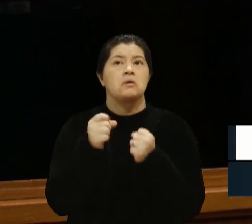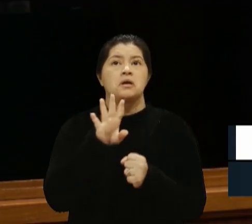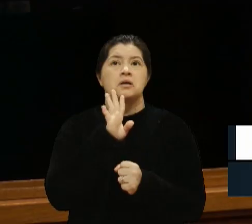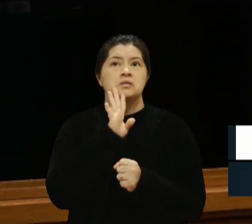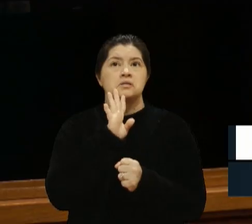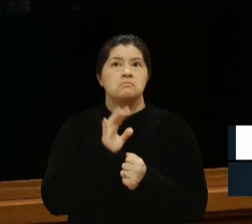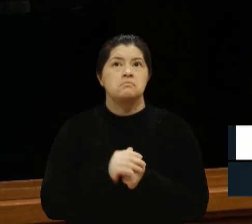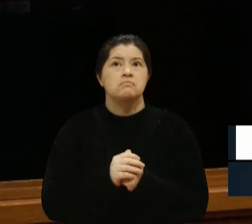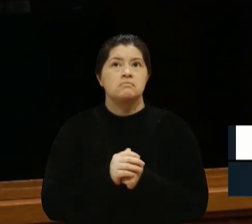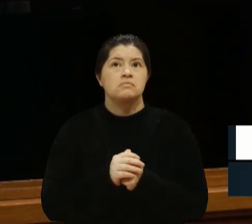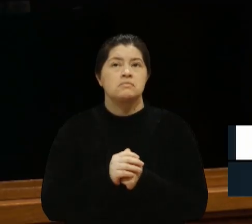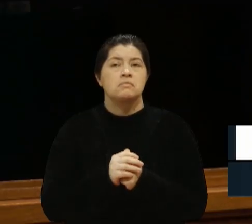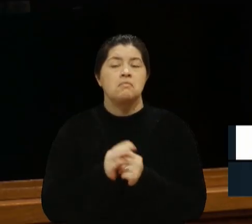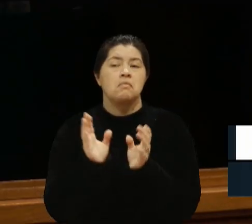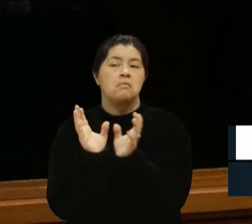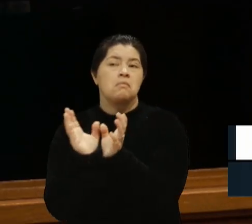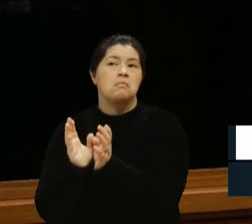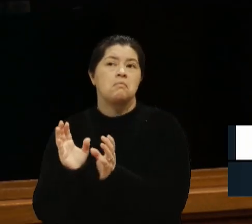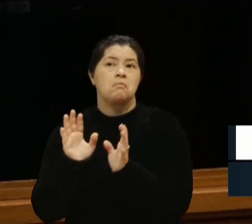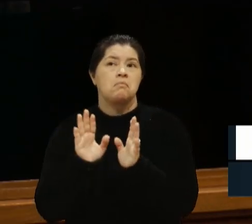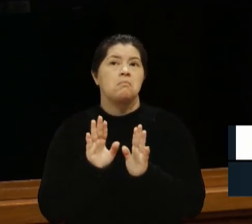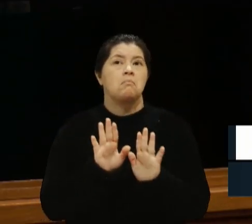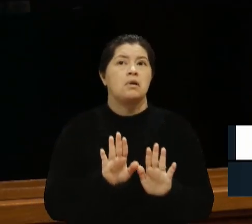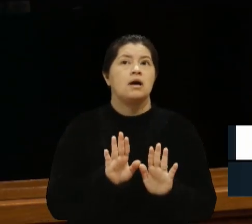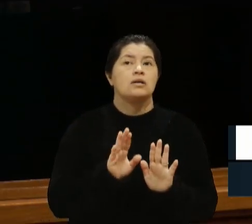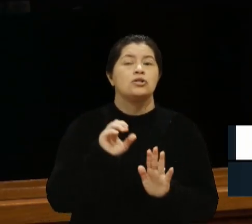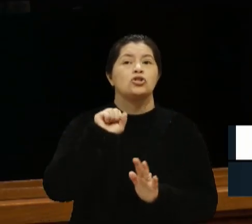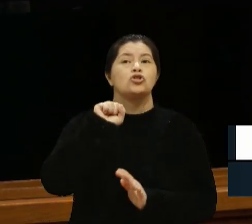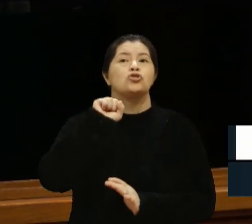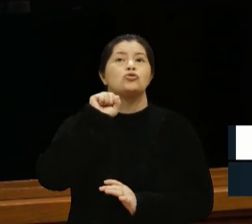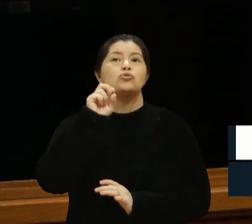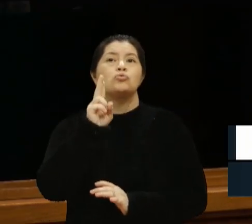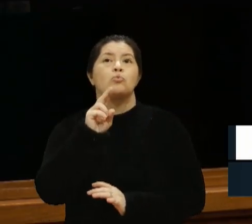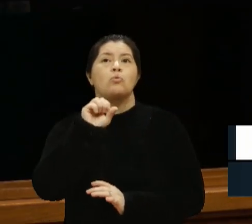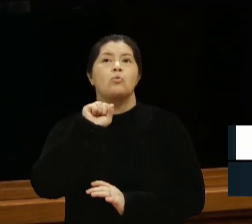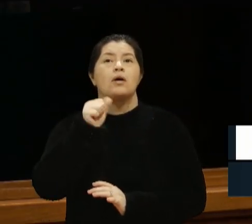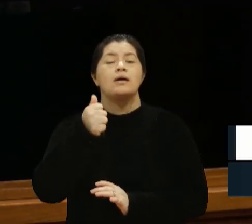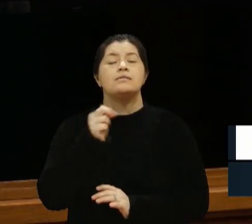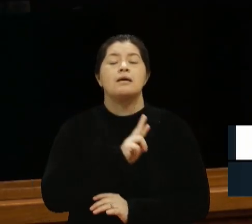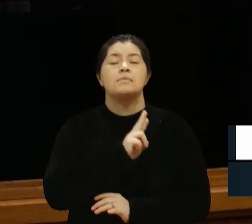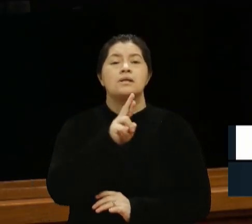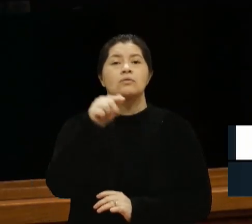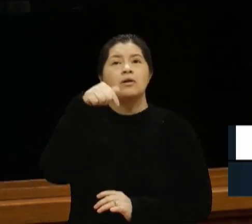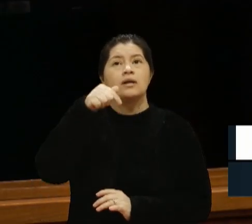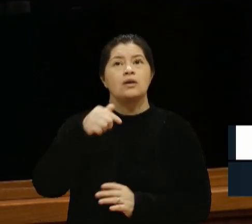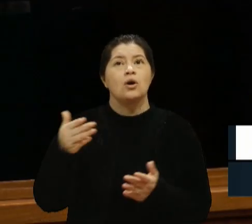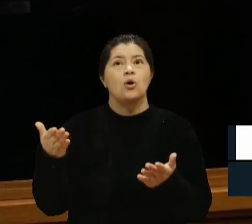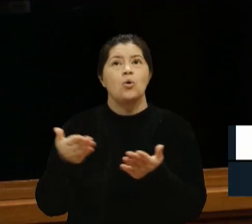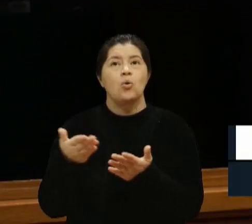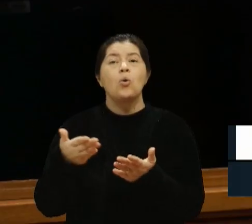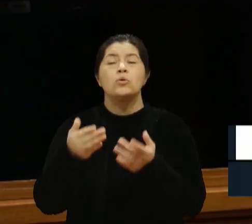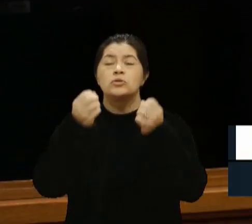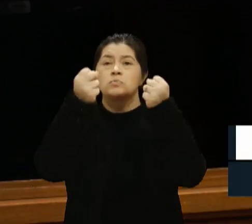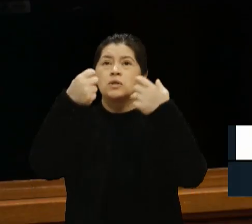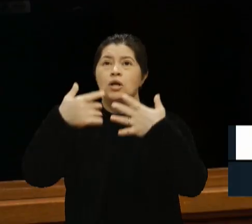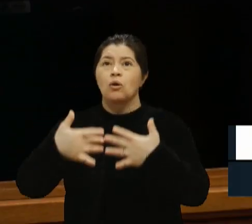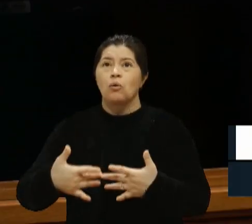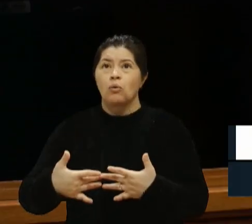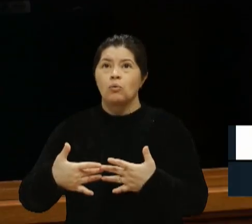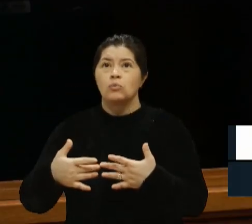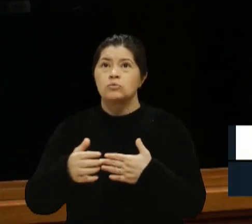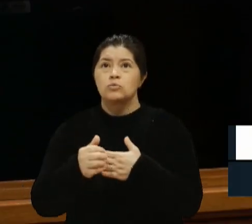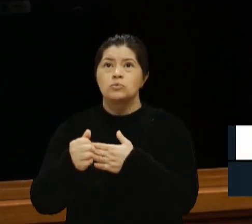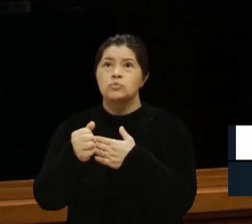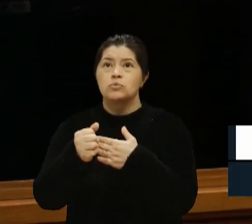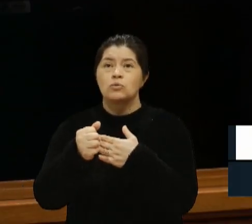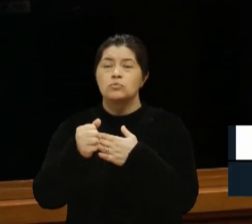né? Não só pelos colegas, mas o SUAS, que o senhor apresentou aqui, a sua formatação, o seu direcionamento,